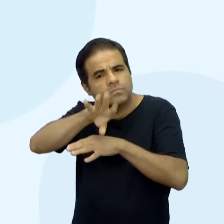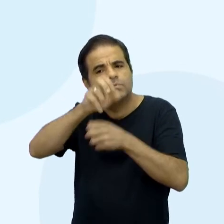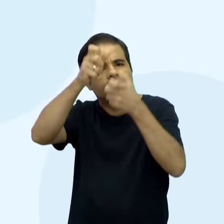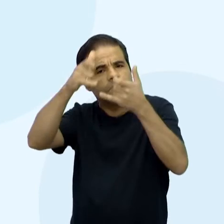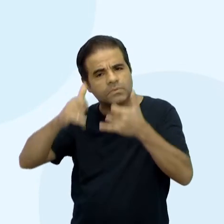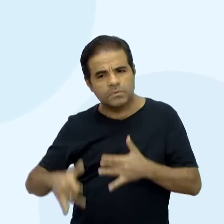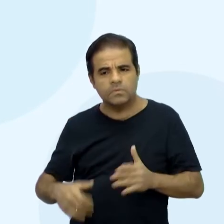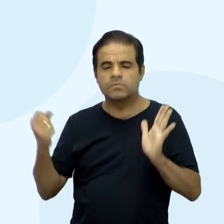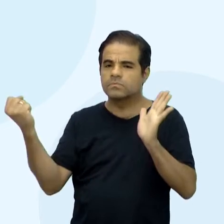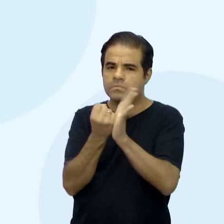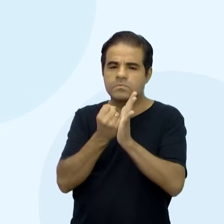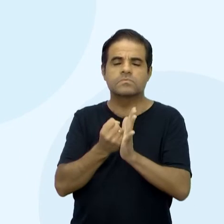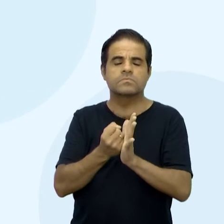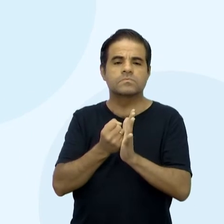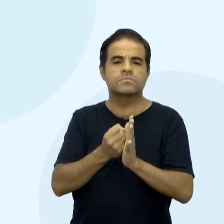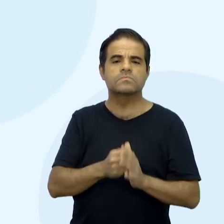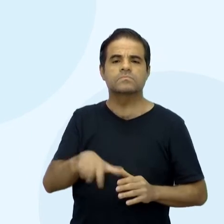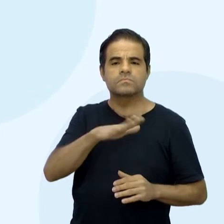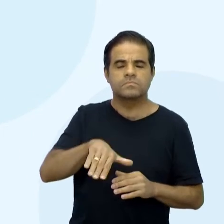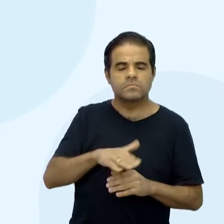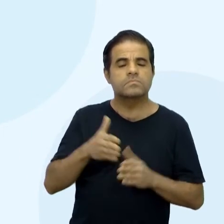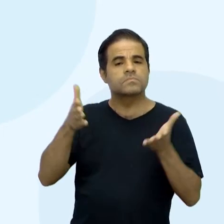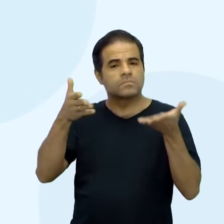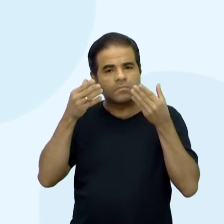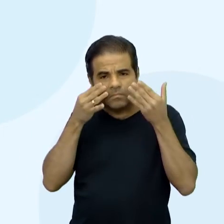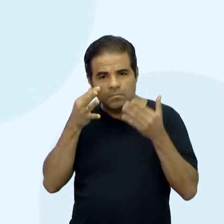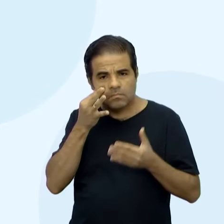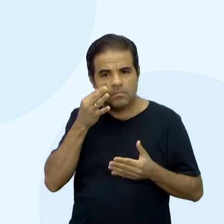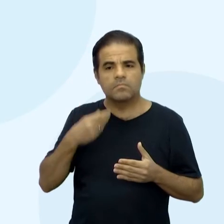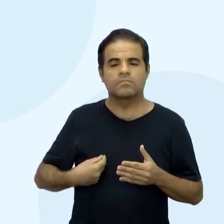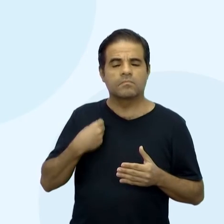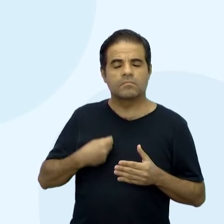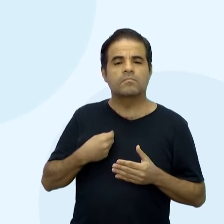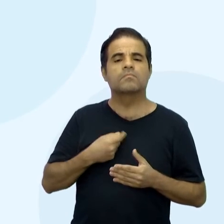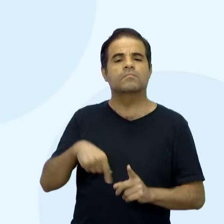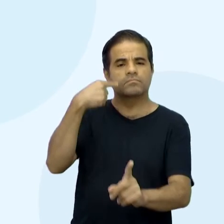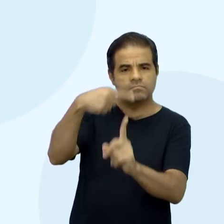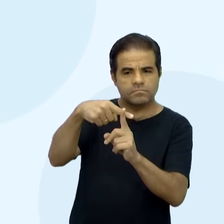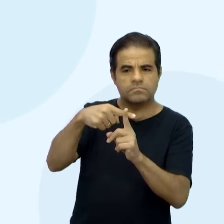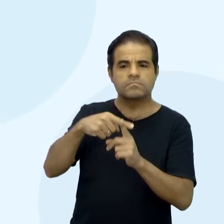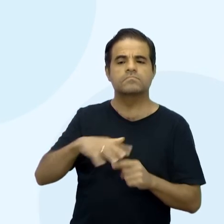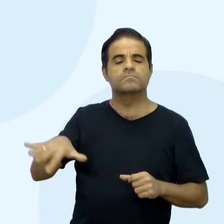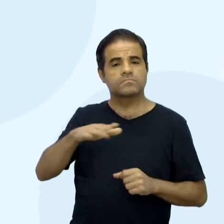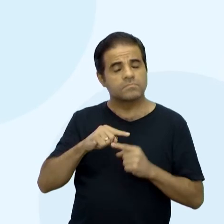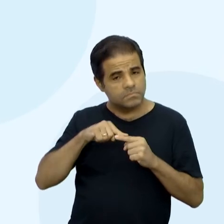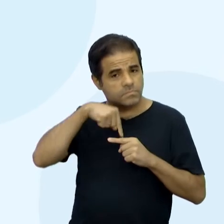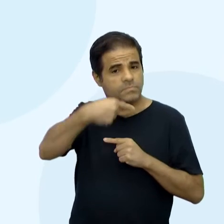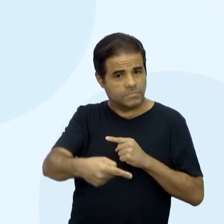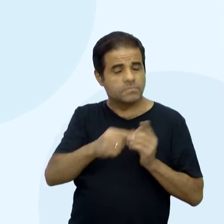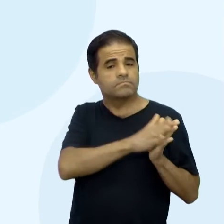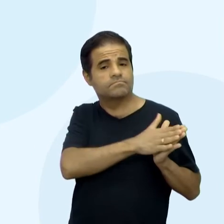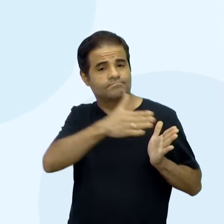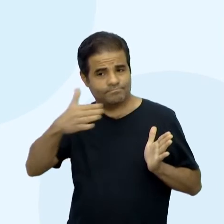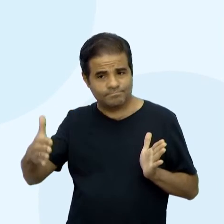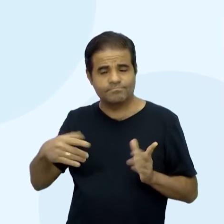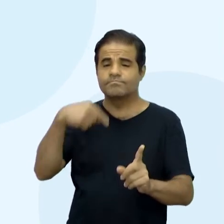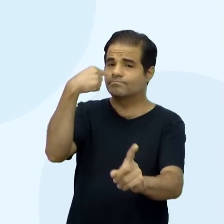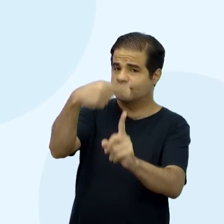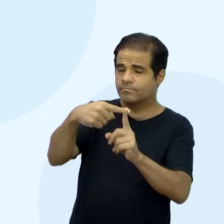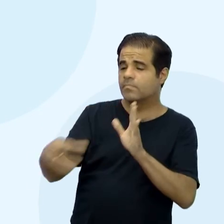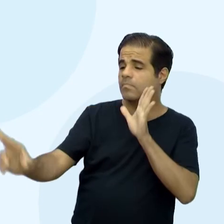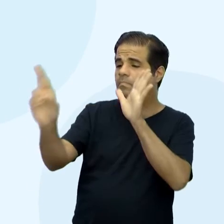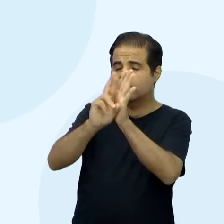aula o símbolo da bandeira imperial que está presente na catedral, tá? E depois nós temos as plaquinhas, né,